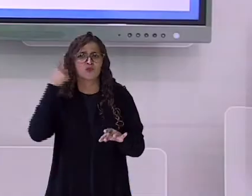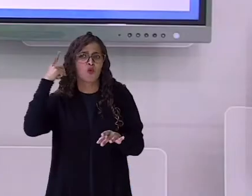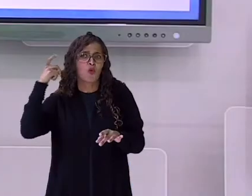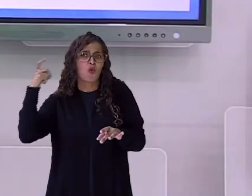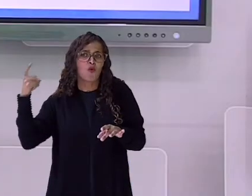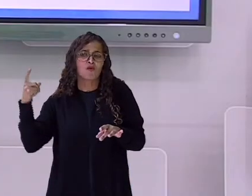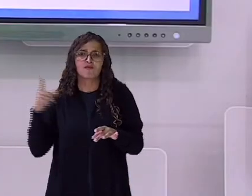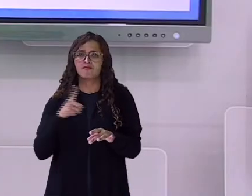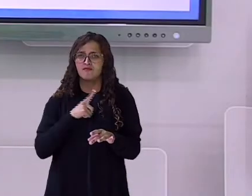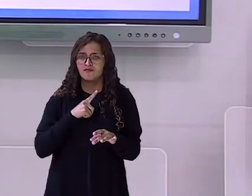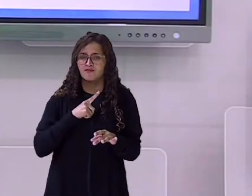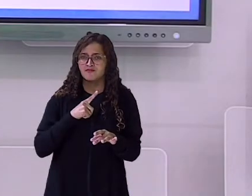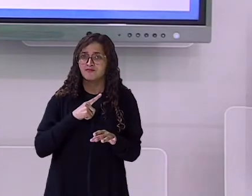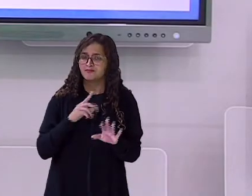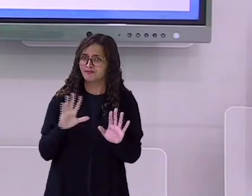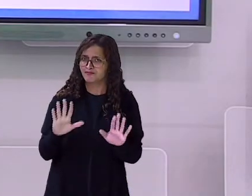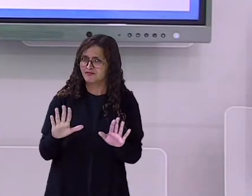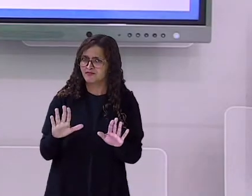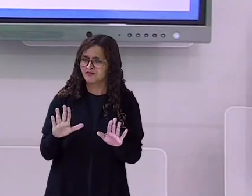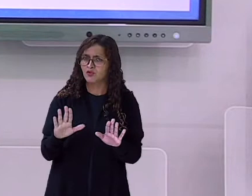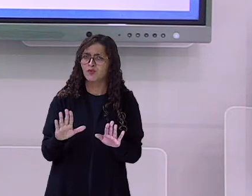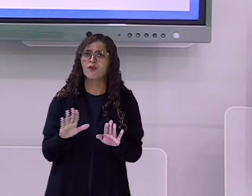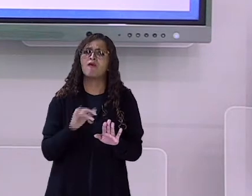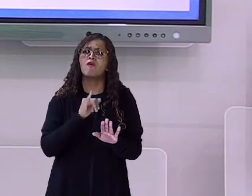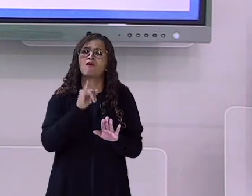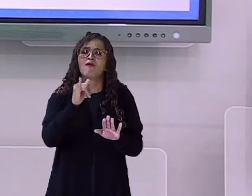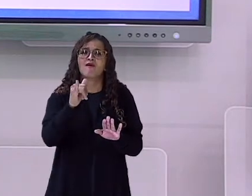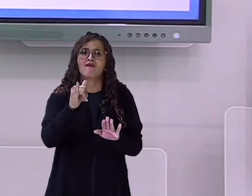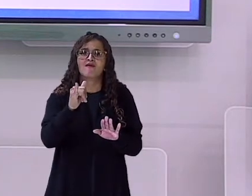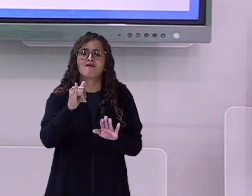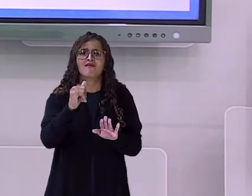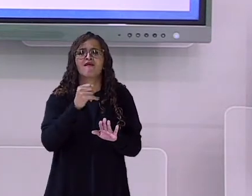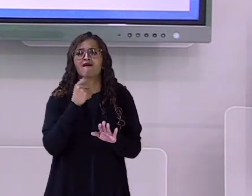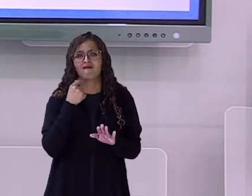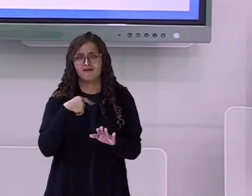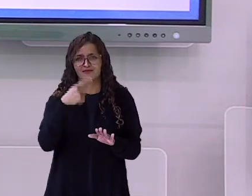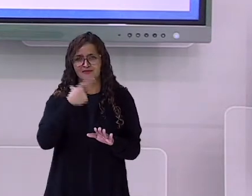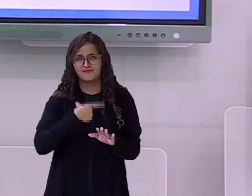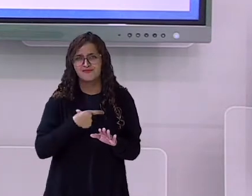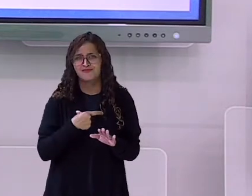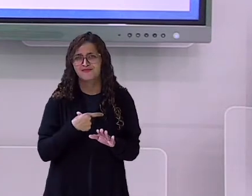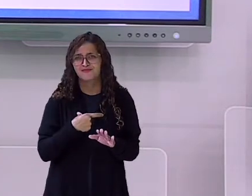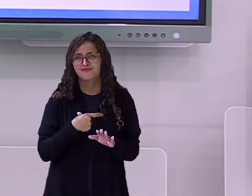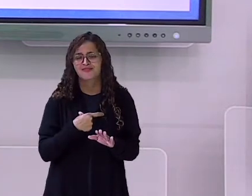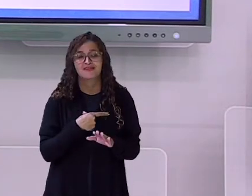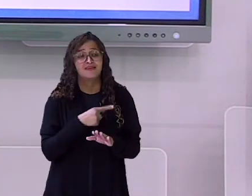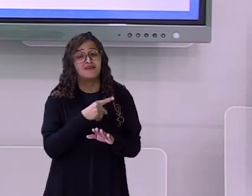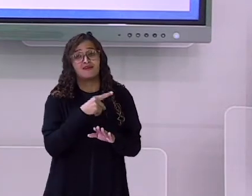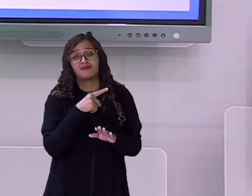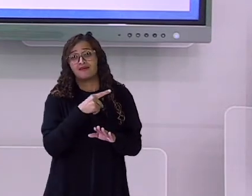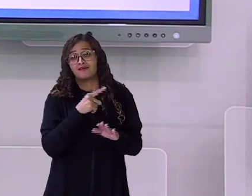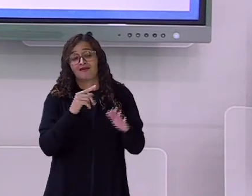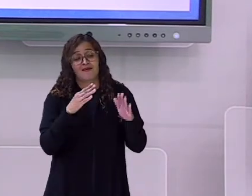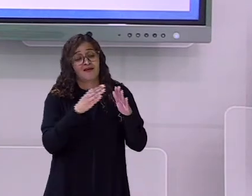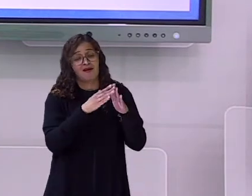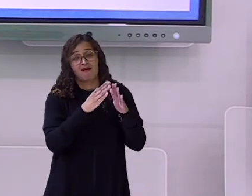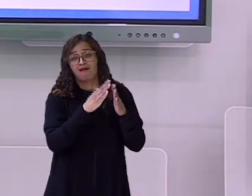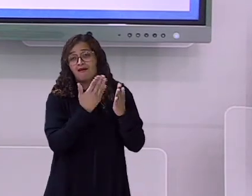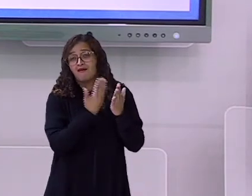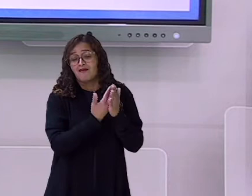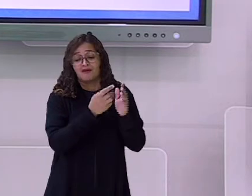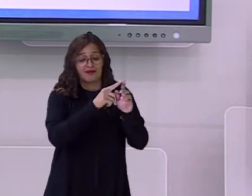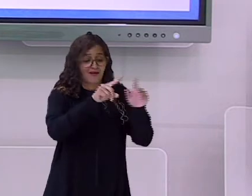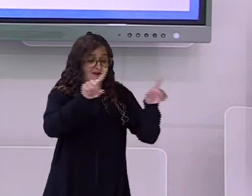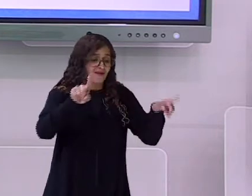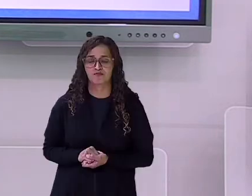também podemos dizer que eu adorava com a saudade de voltar para o ambiente escolar, as